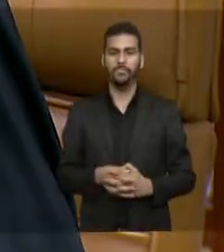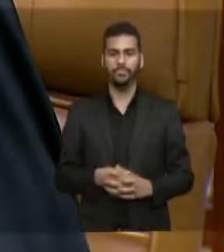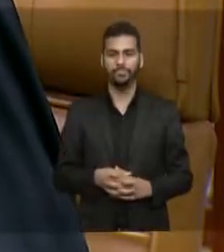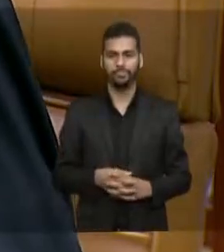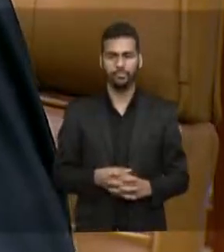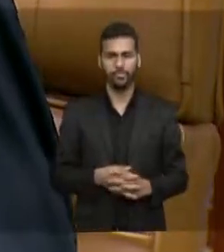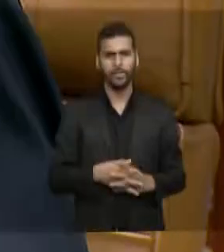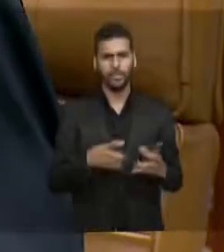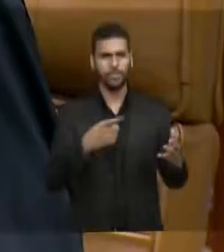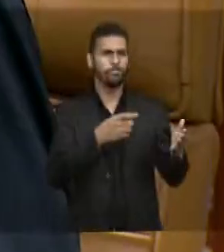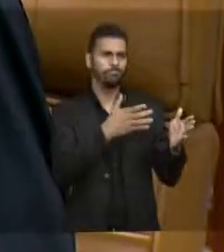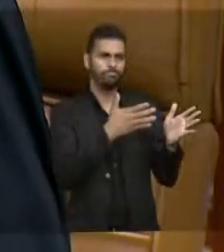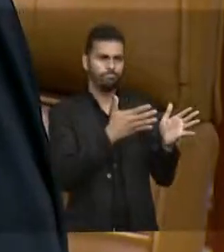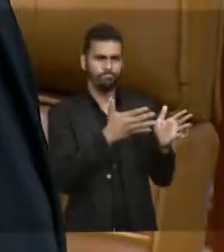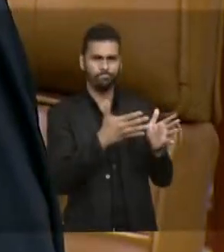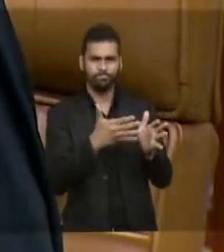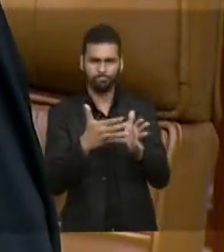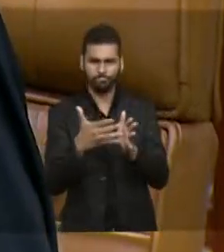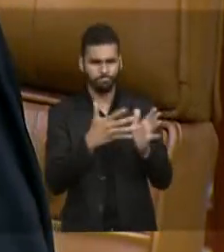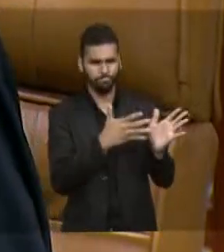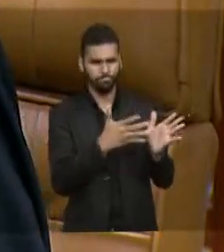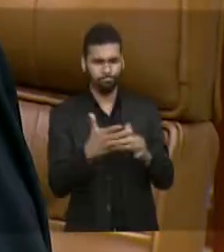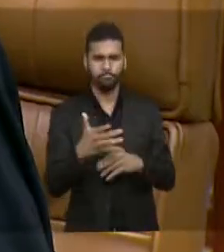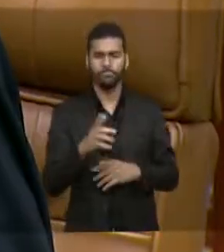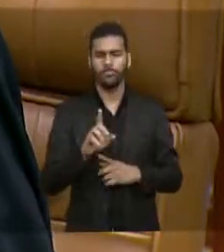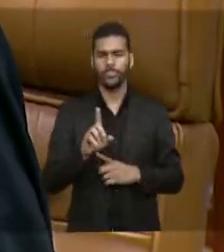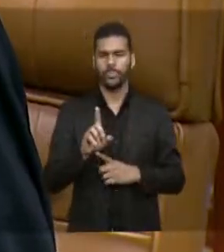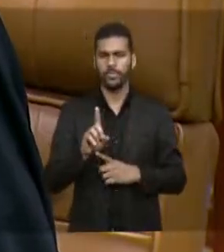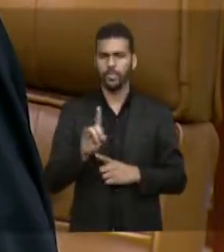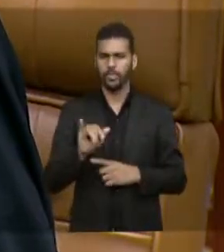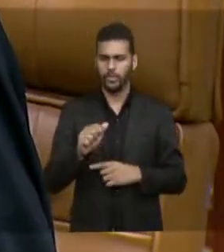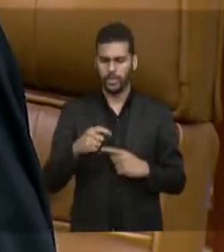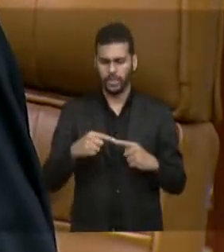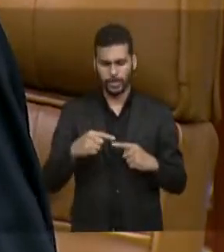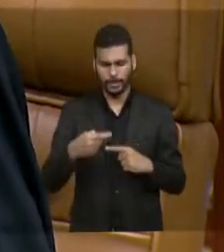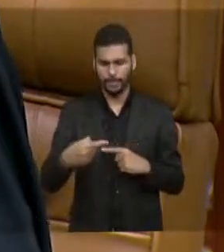nós já estamos falando no dia